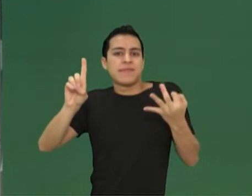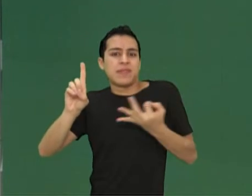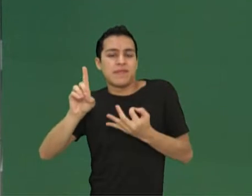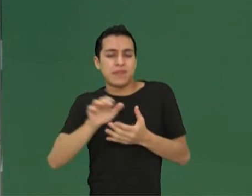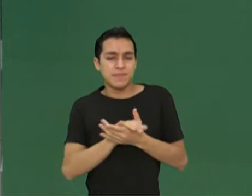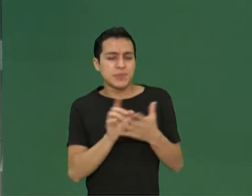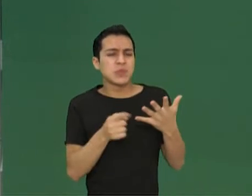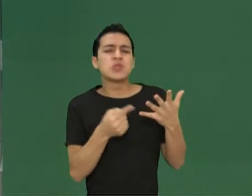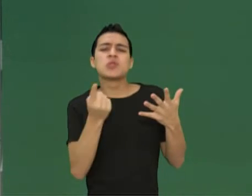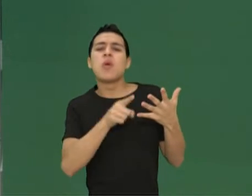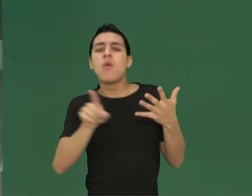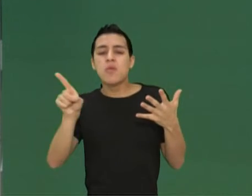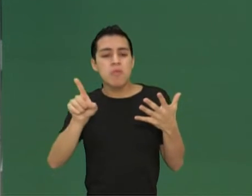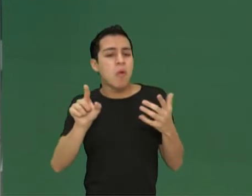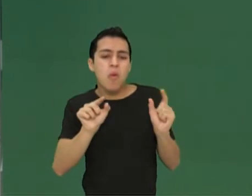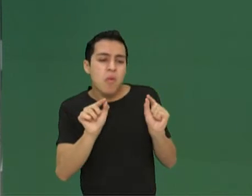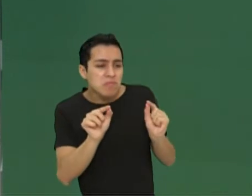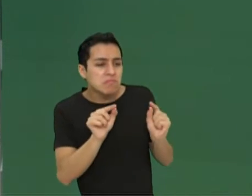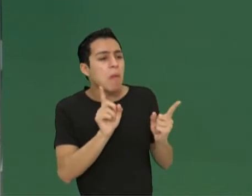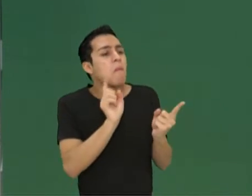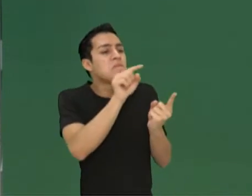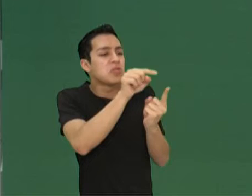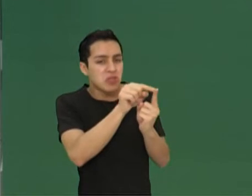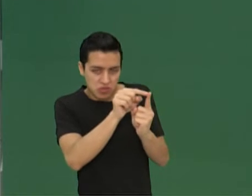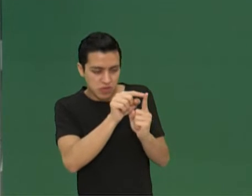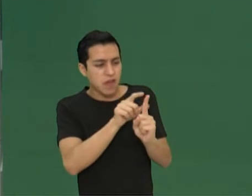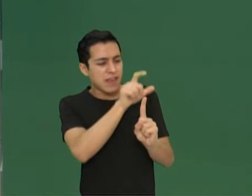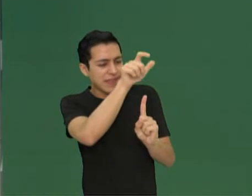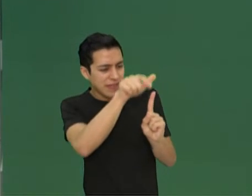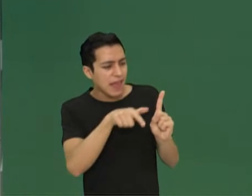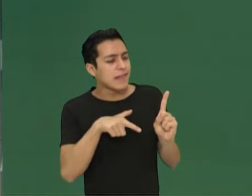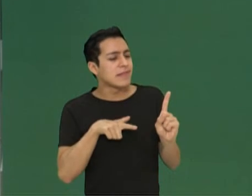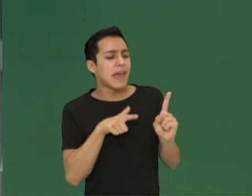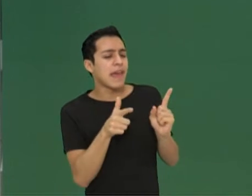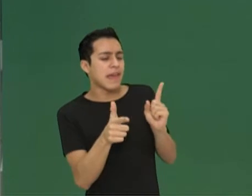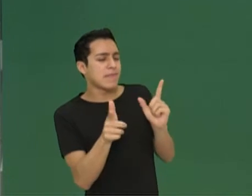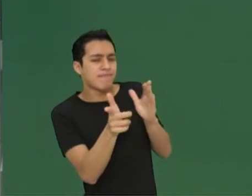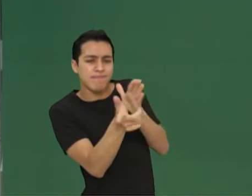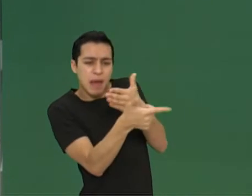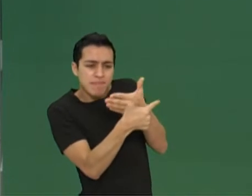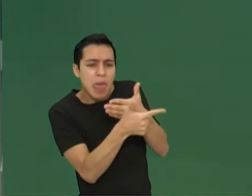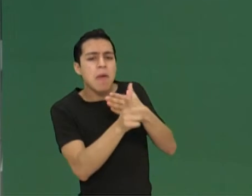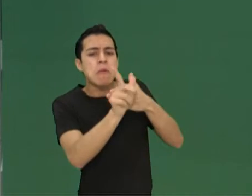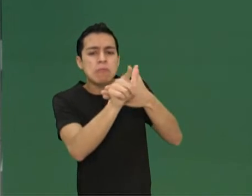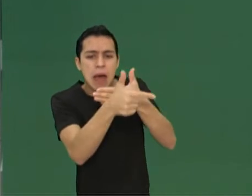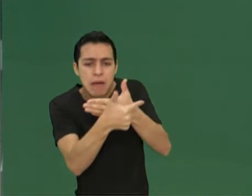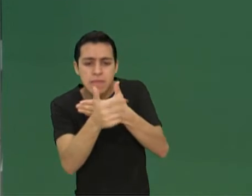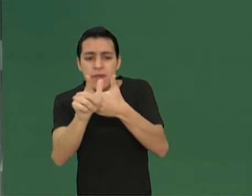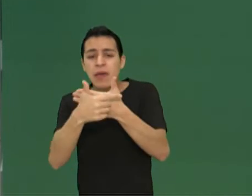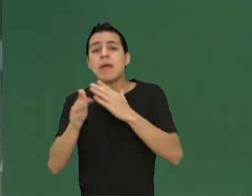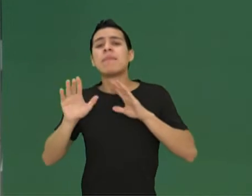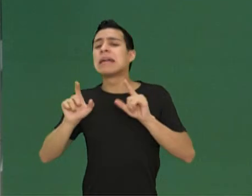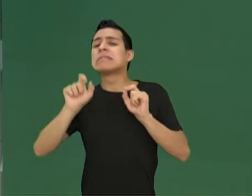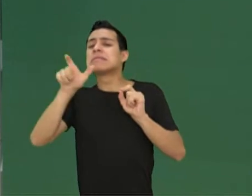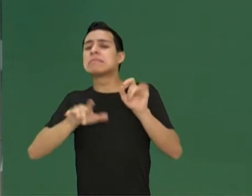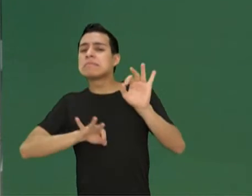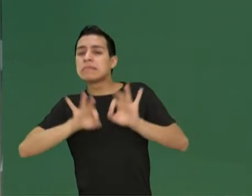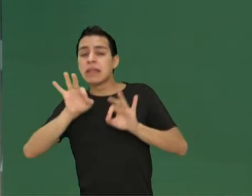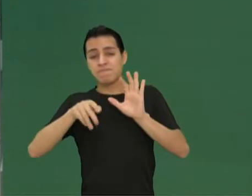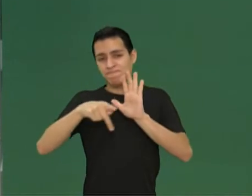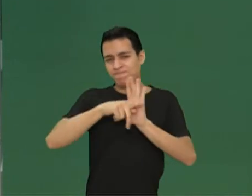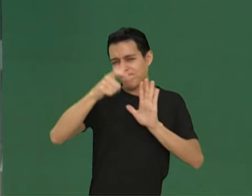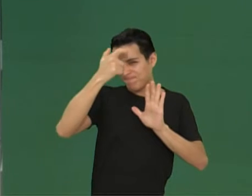ali a finalidade do ser. Né? Todo ser tem uma finalidade, essa finalidade seria regulamentada pela